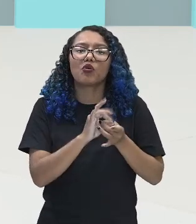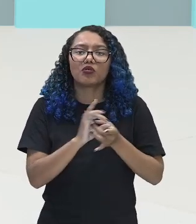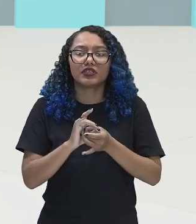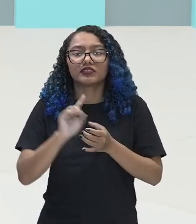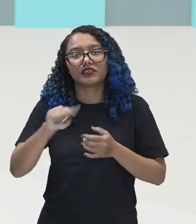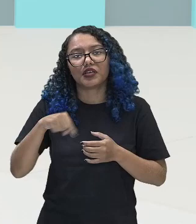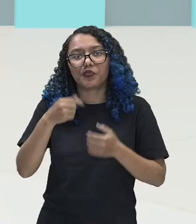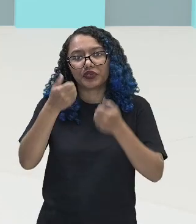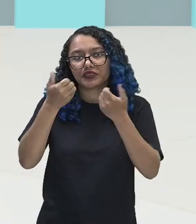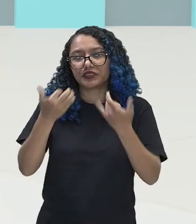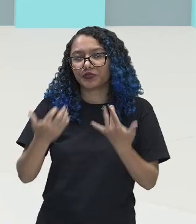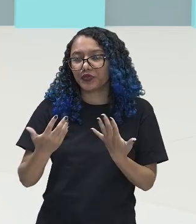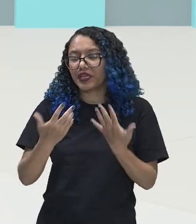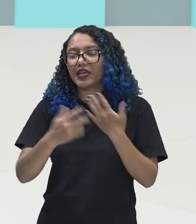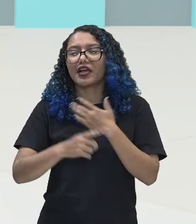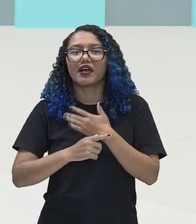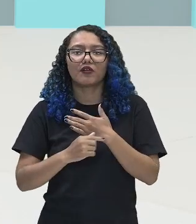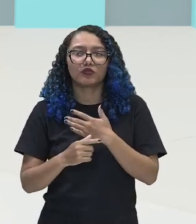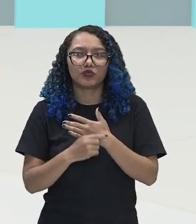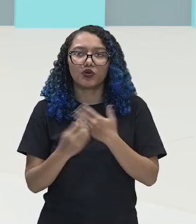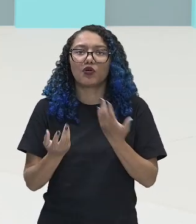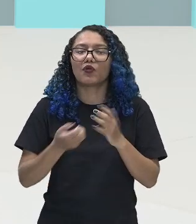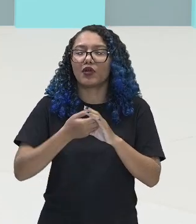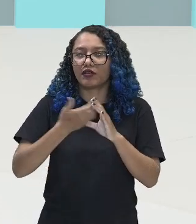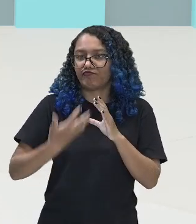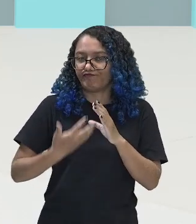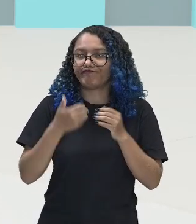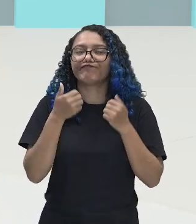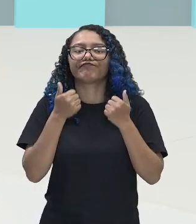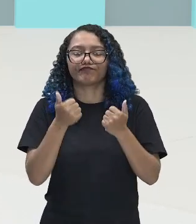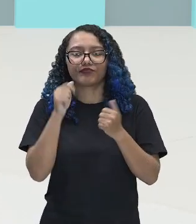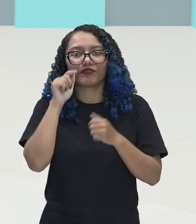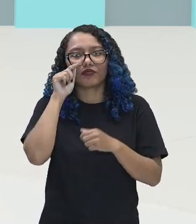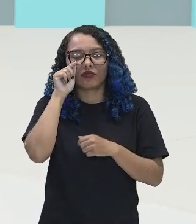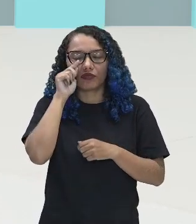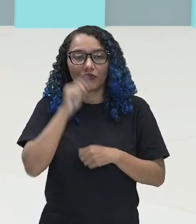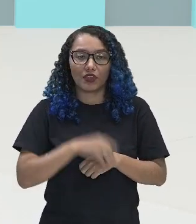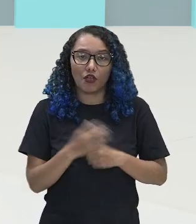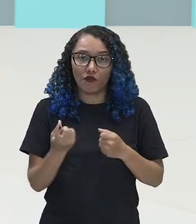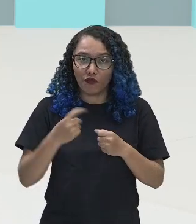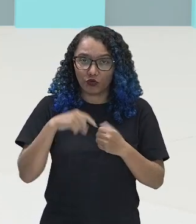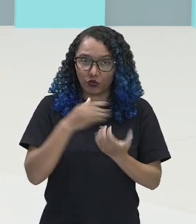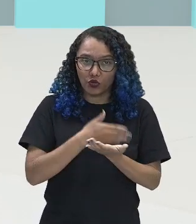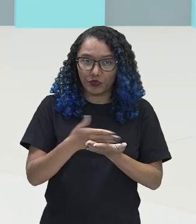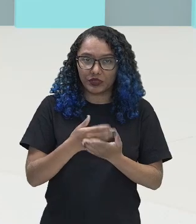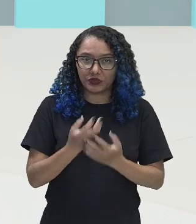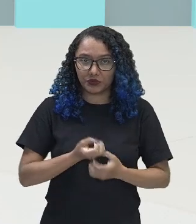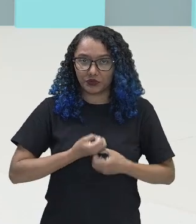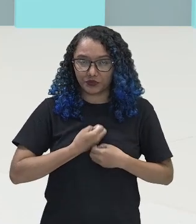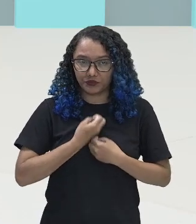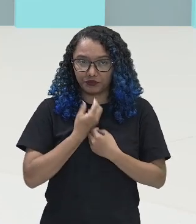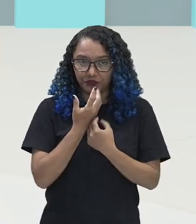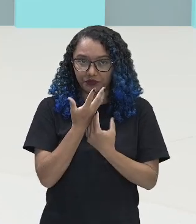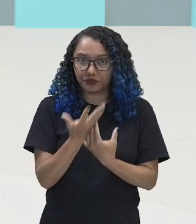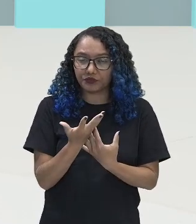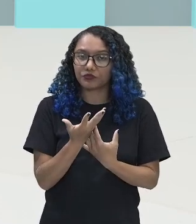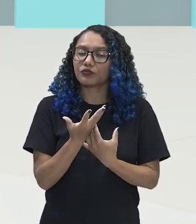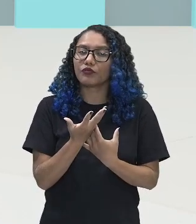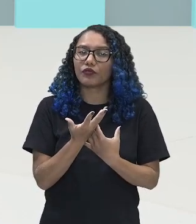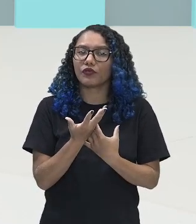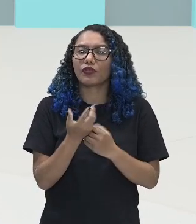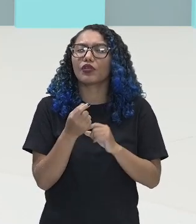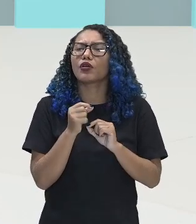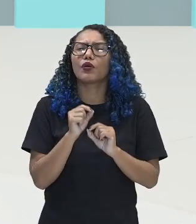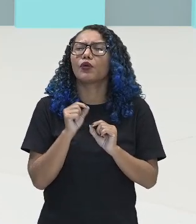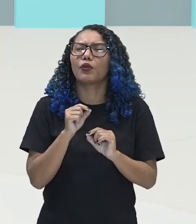né? Se nós voltarmos ao início do texto, nós perceberemos que é uma declamação de uma